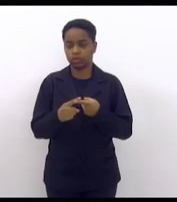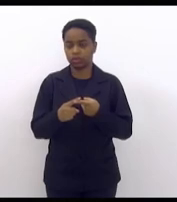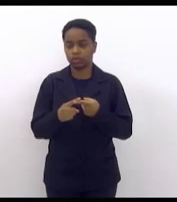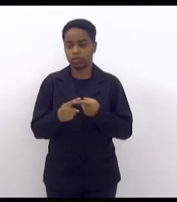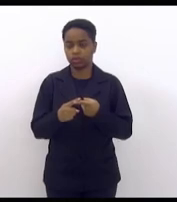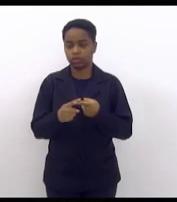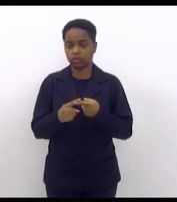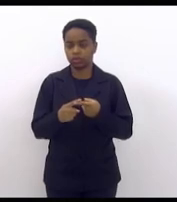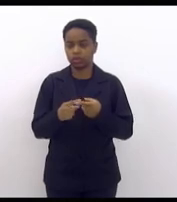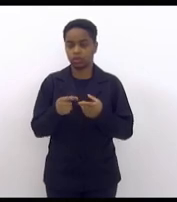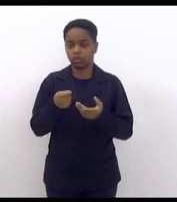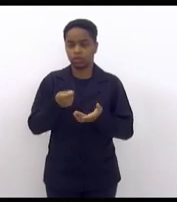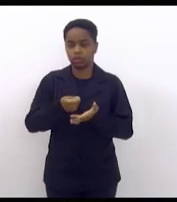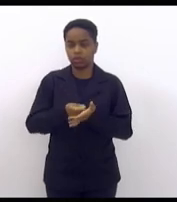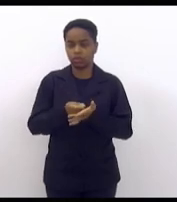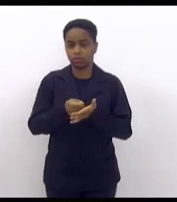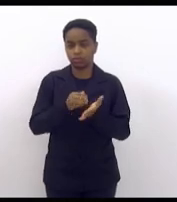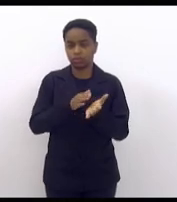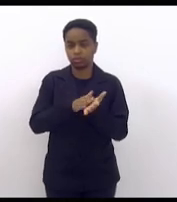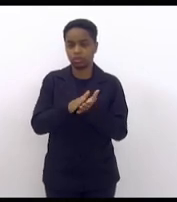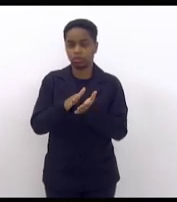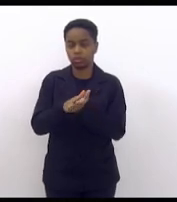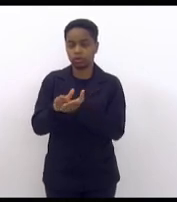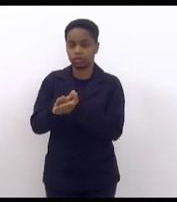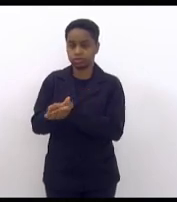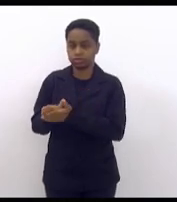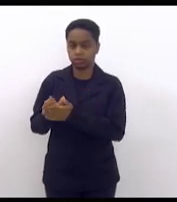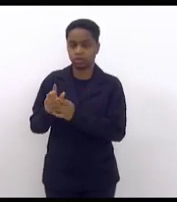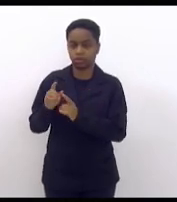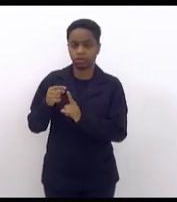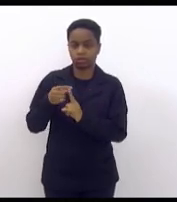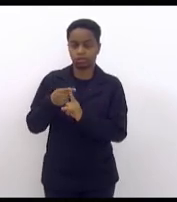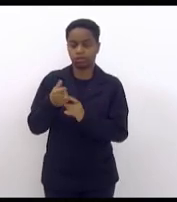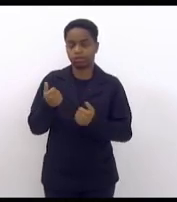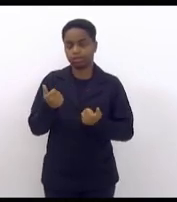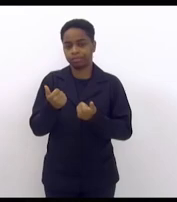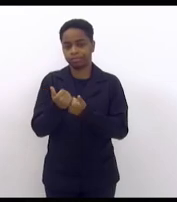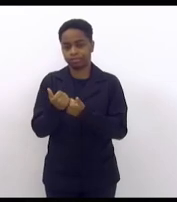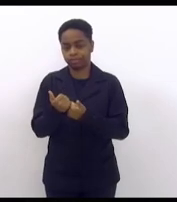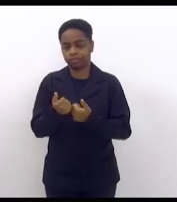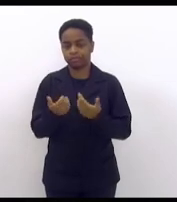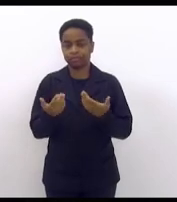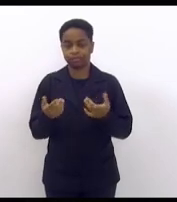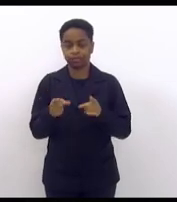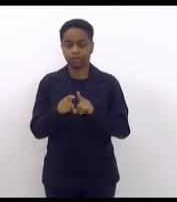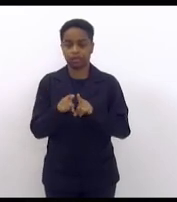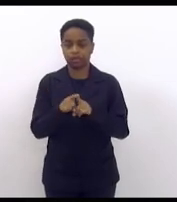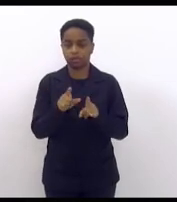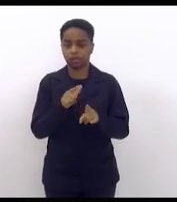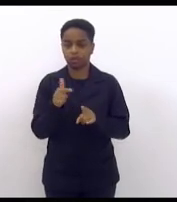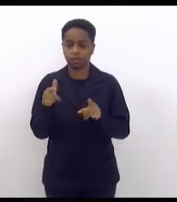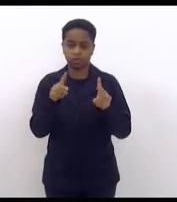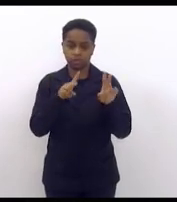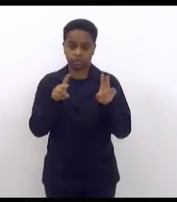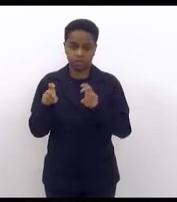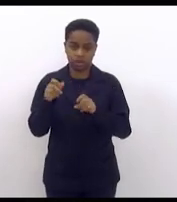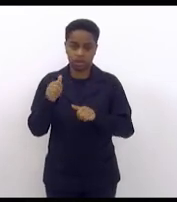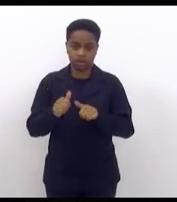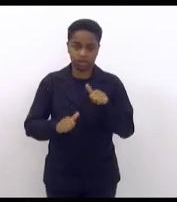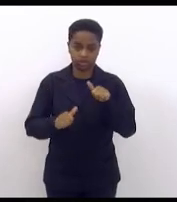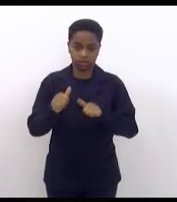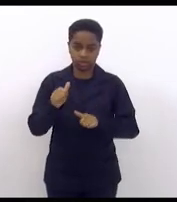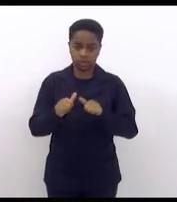impõe a publicação desses benefícios. E outra questão é a análise das